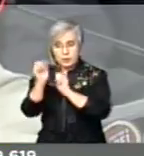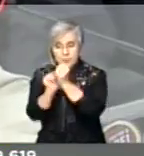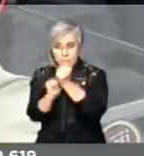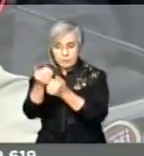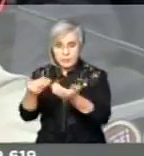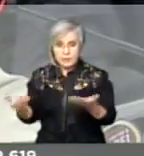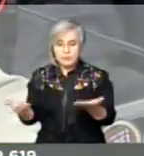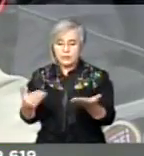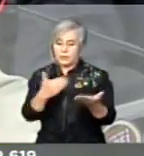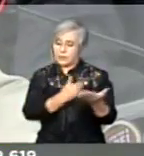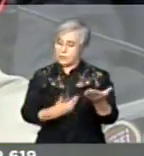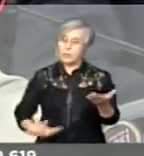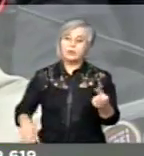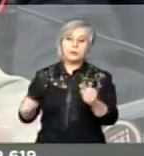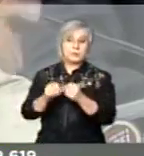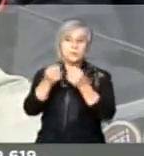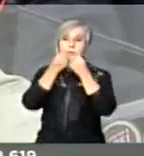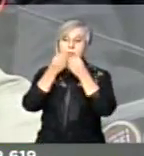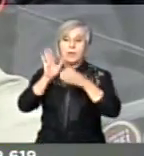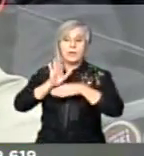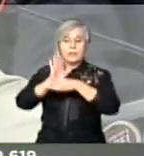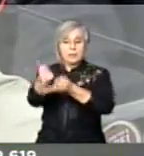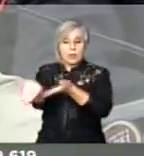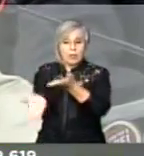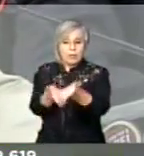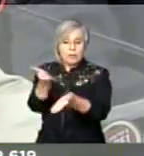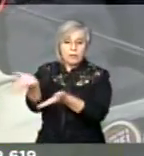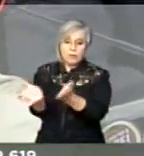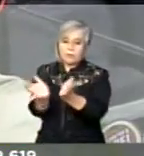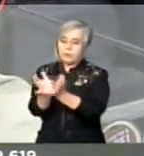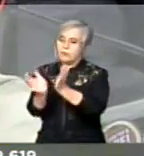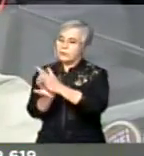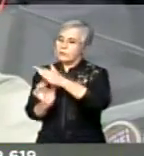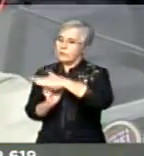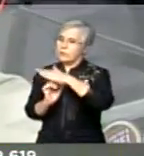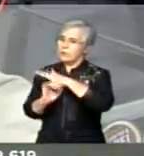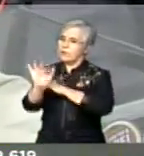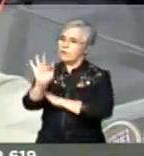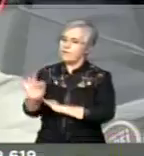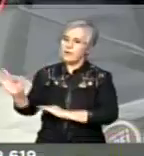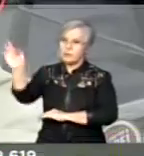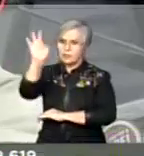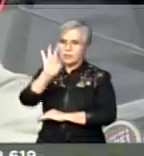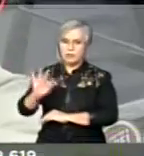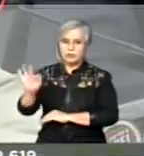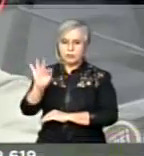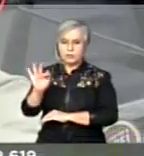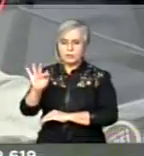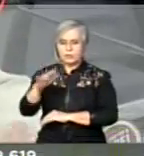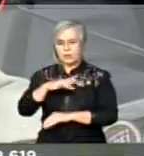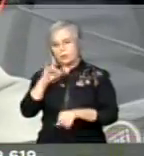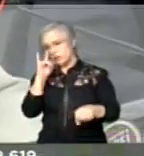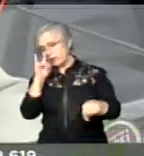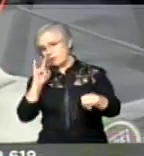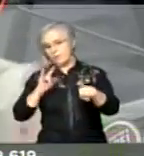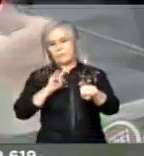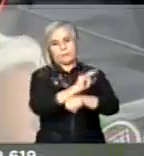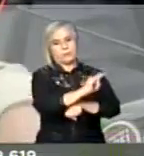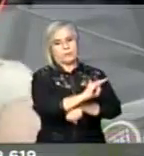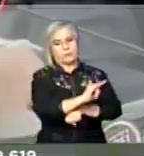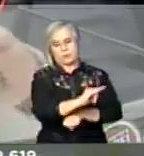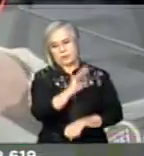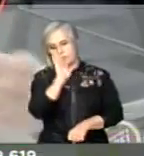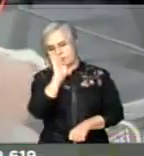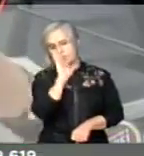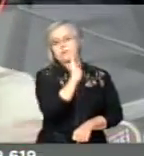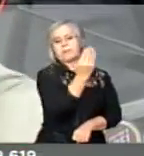muita generosidade, agradando a esses que agora nas federações empresariais o traem. Plano Safra, que